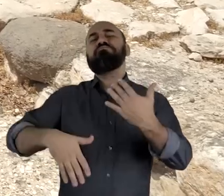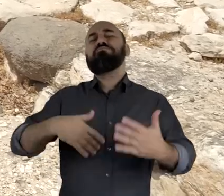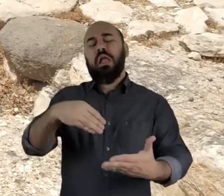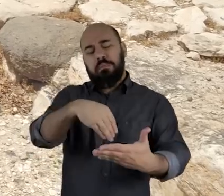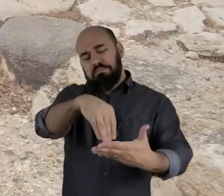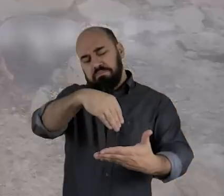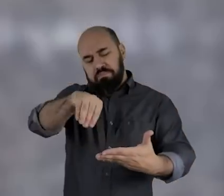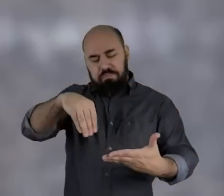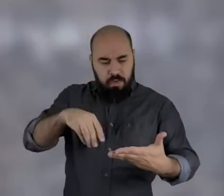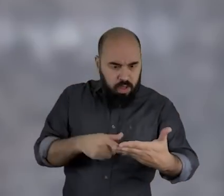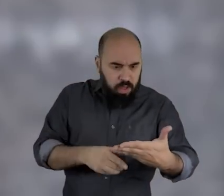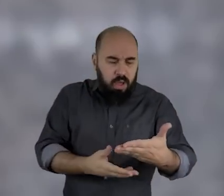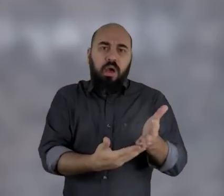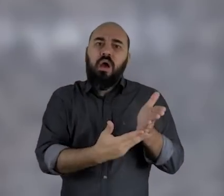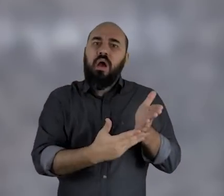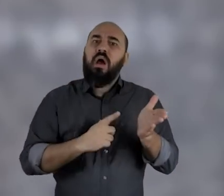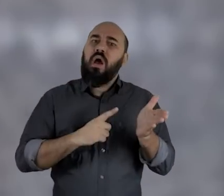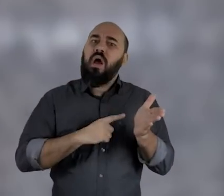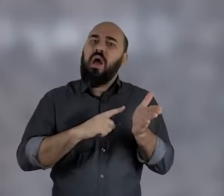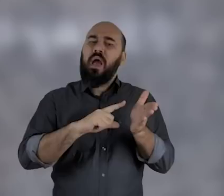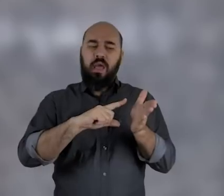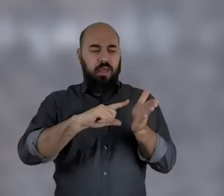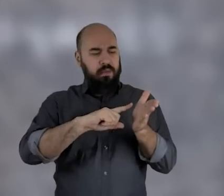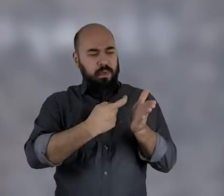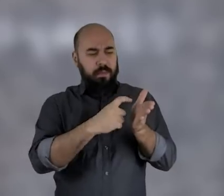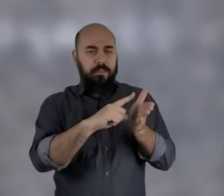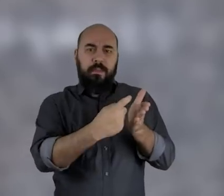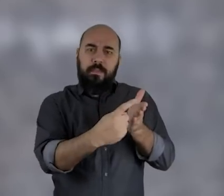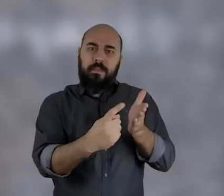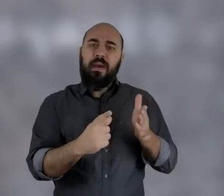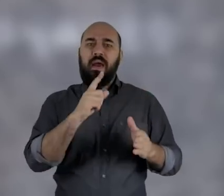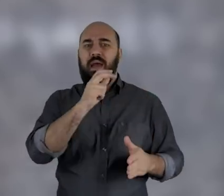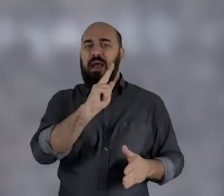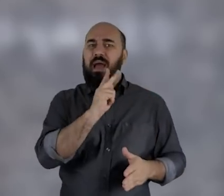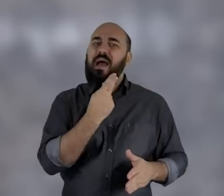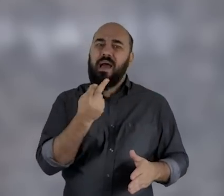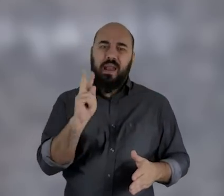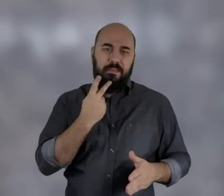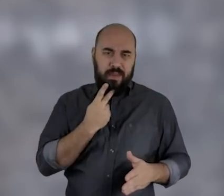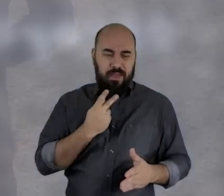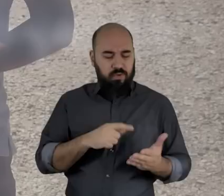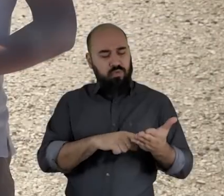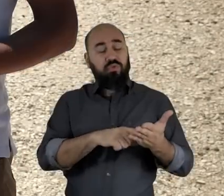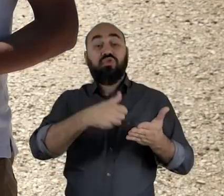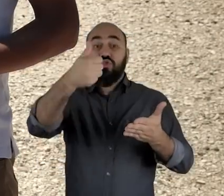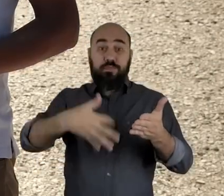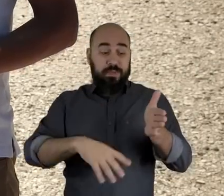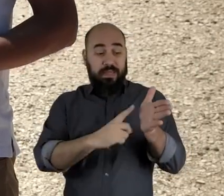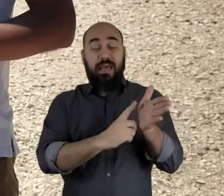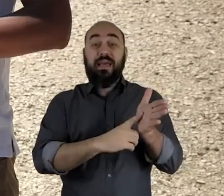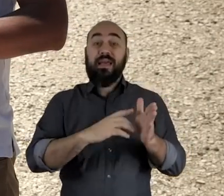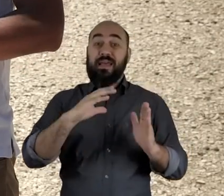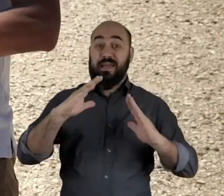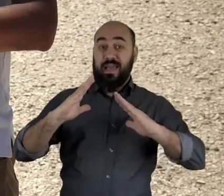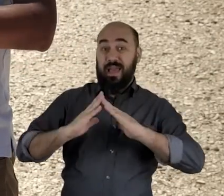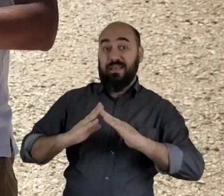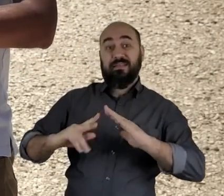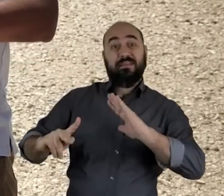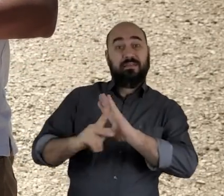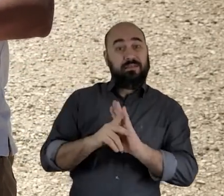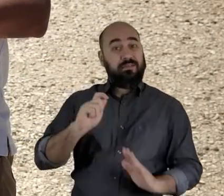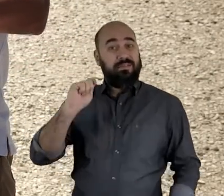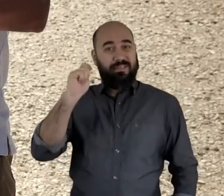estela comemorativa escrita em aramaico que trazia a expressão Beit David, casa de Davi, referindo-se,